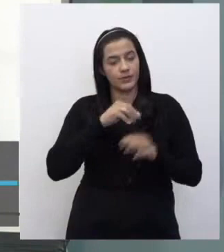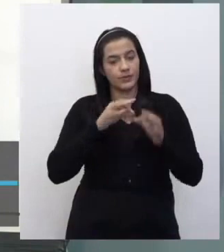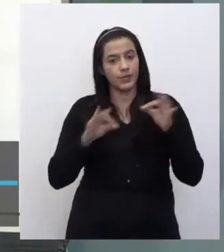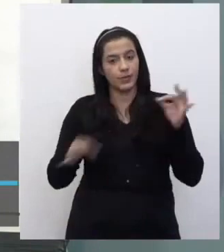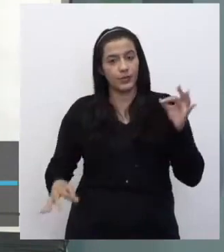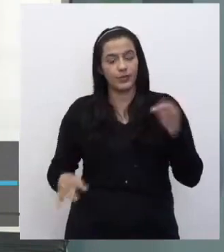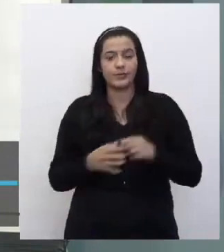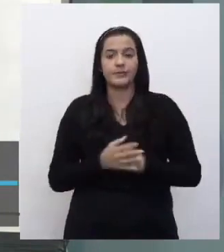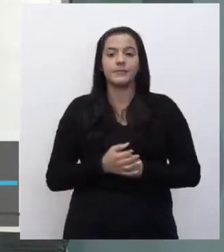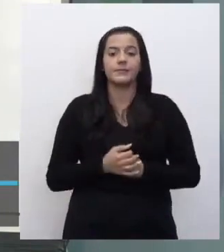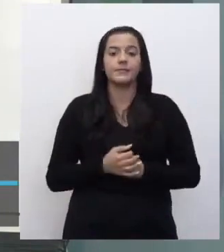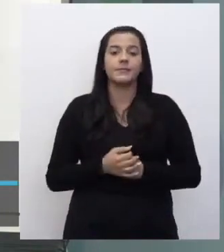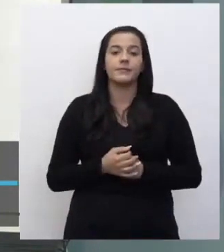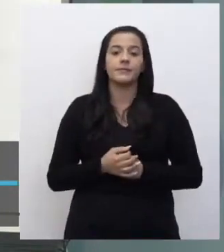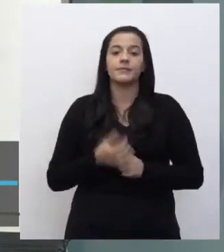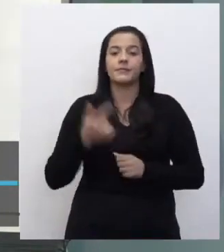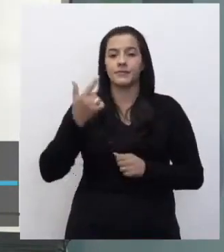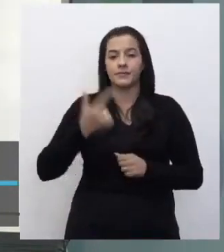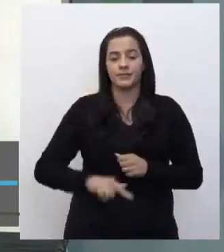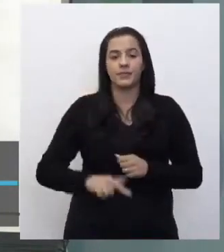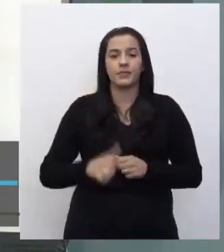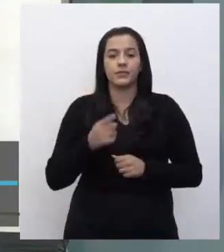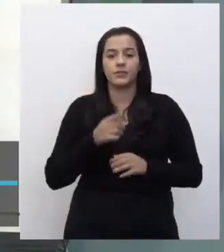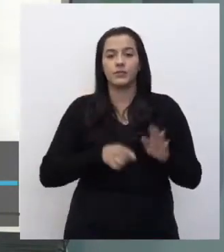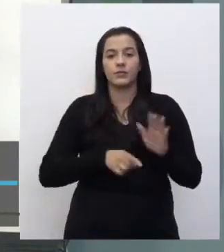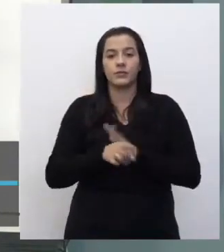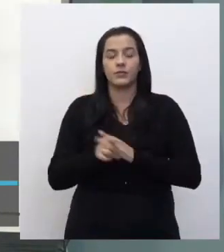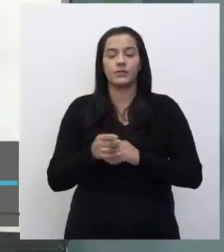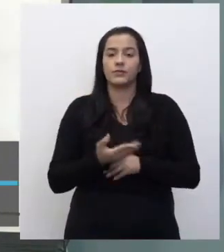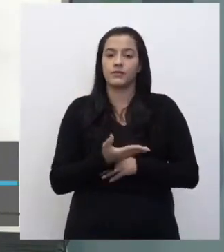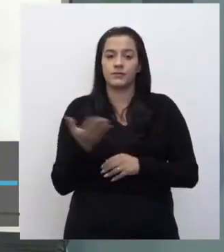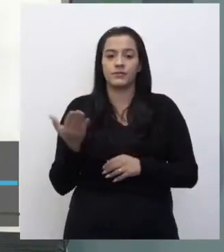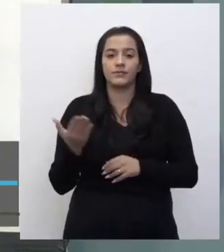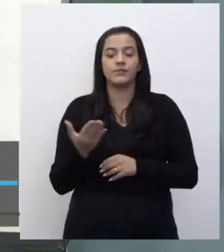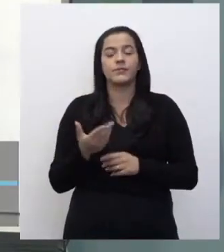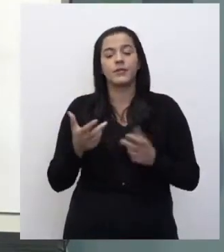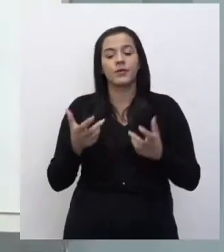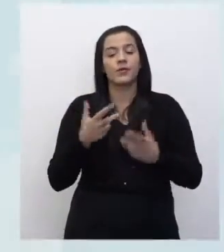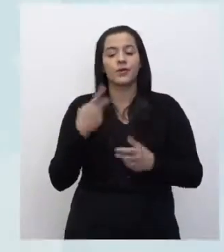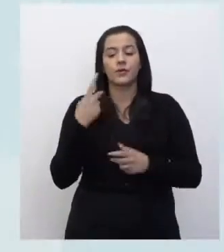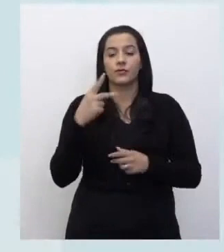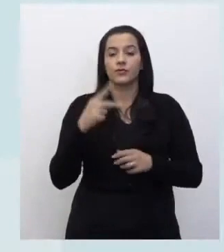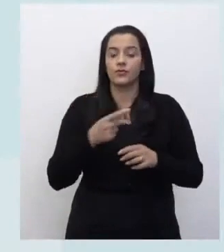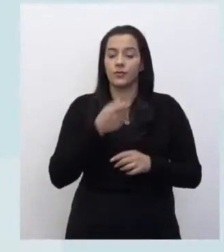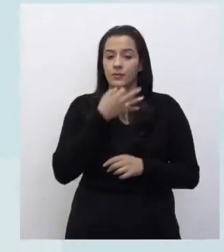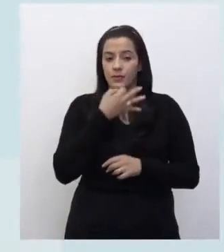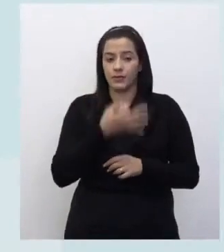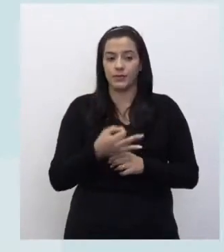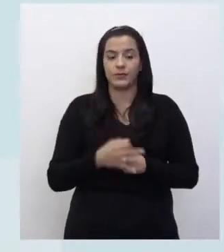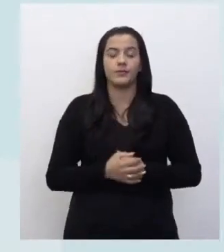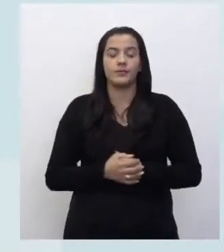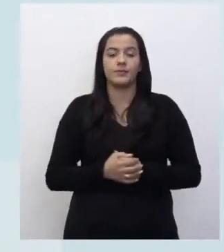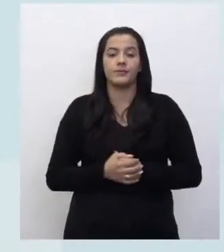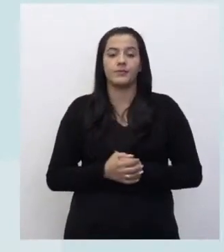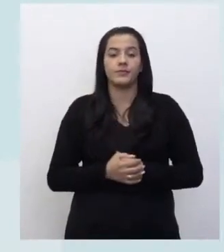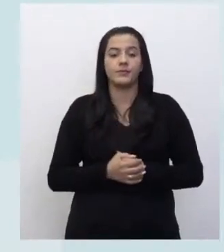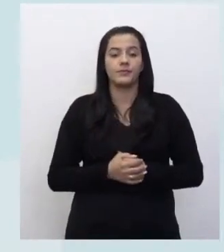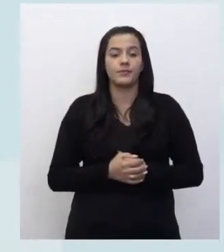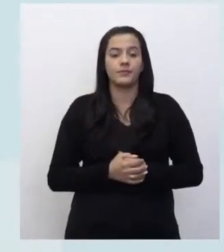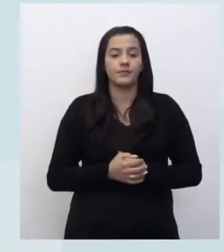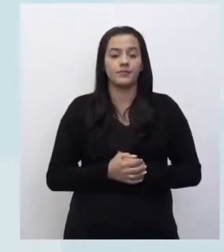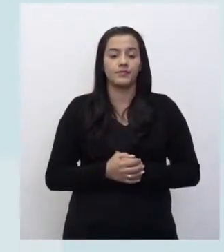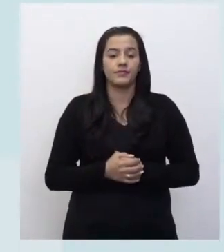ok? Mais uma pergunta para você agora e eu quero a sua opinião. Então, ó, in your opinion, what are some